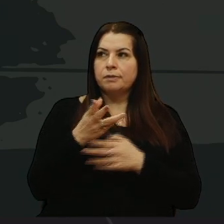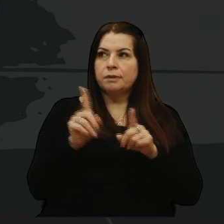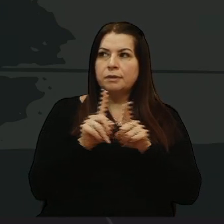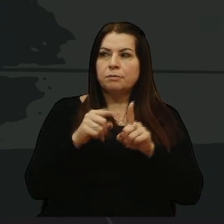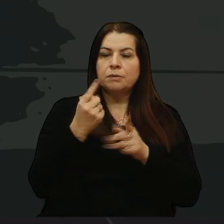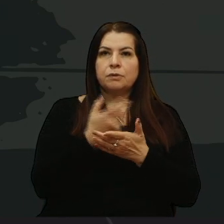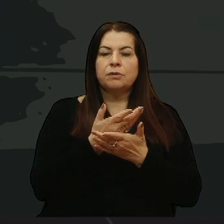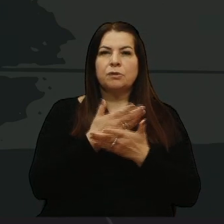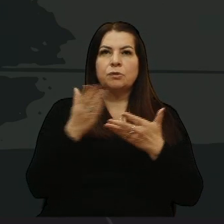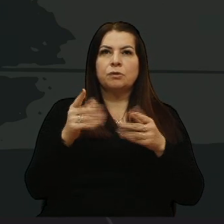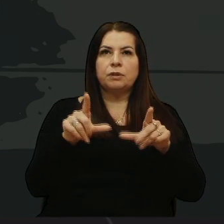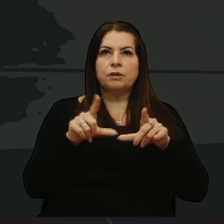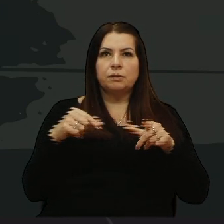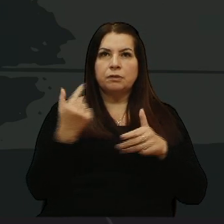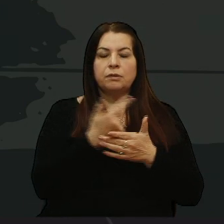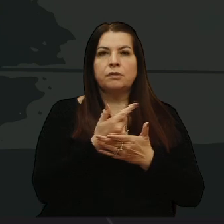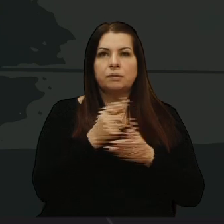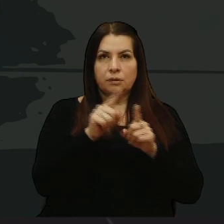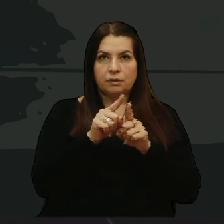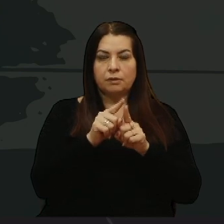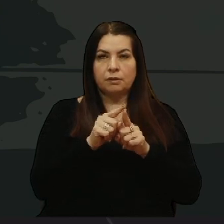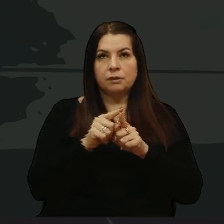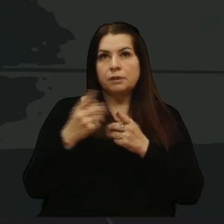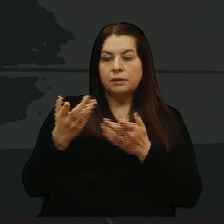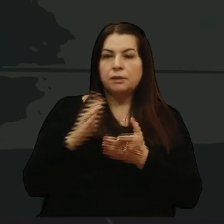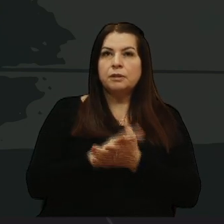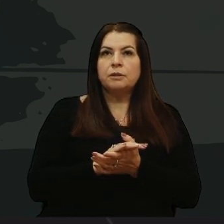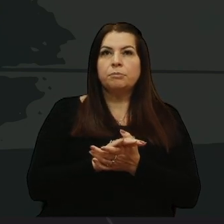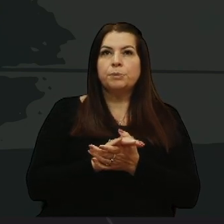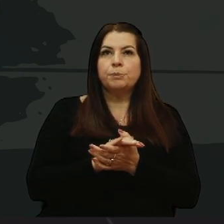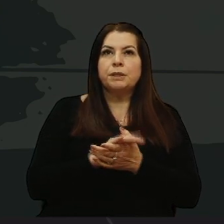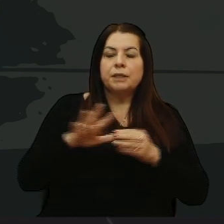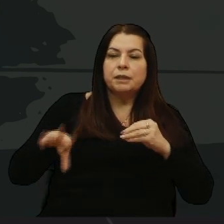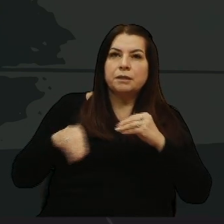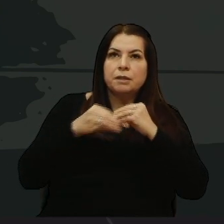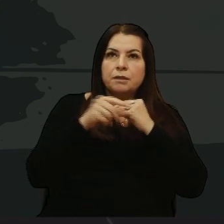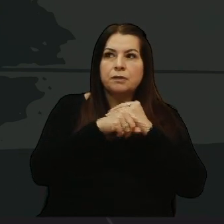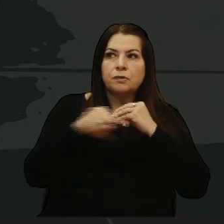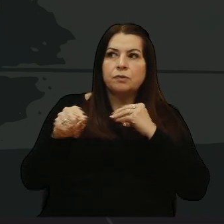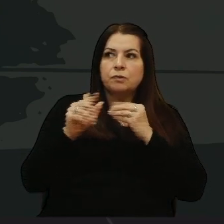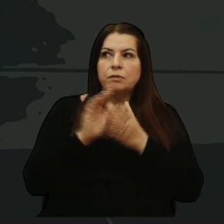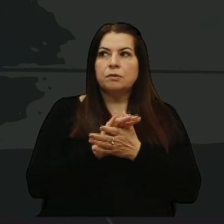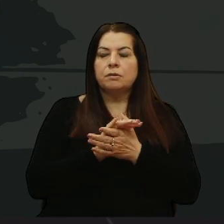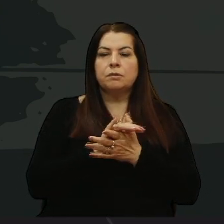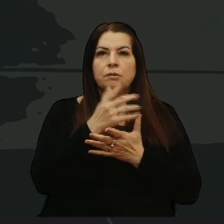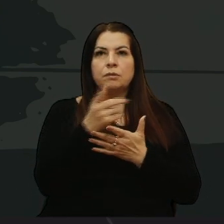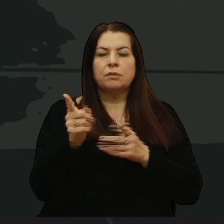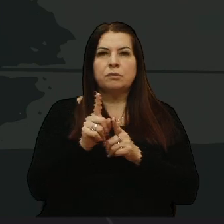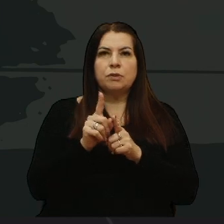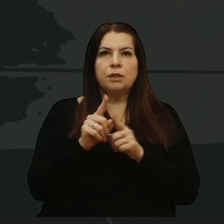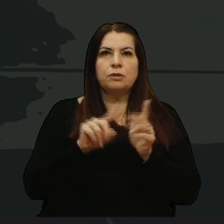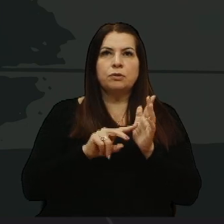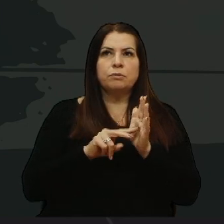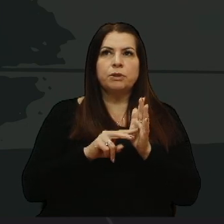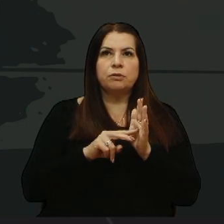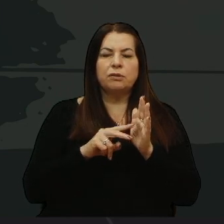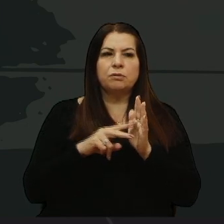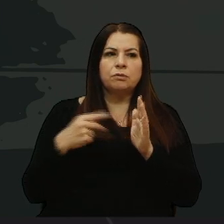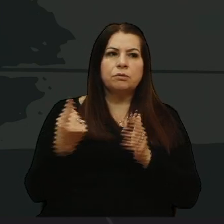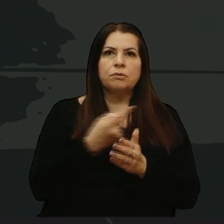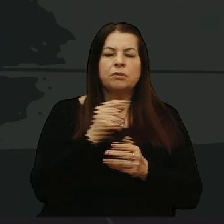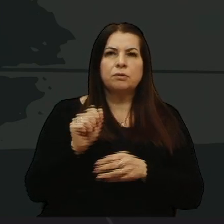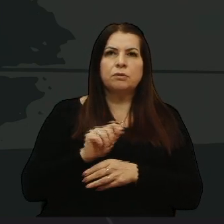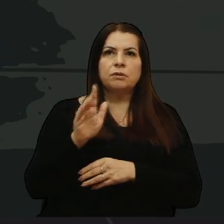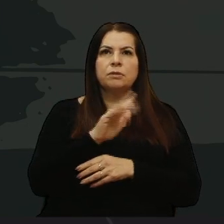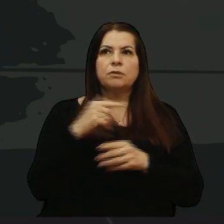simplesmente com esta certidão, ele acaba acrescentando valores significativos, ele acaba valorizando o